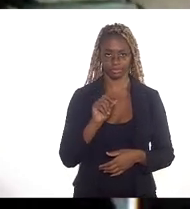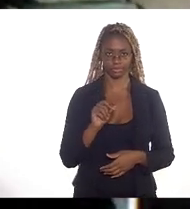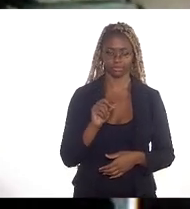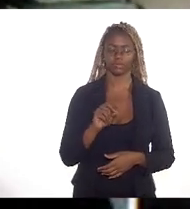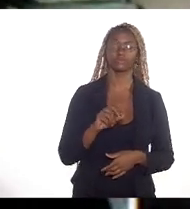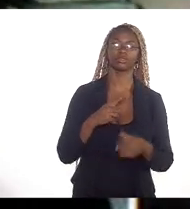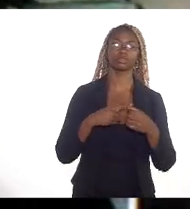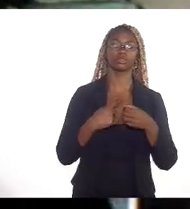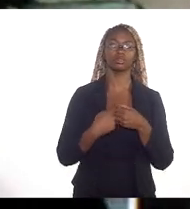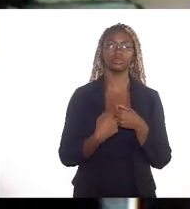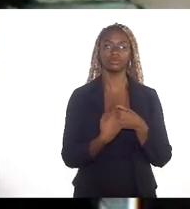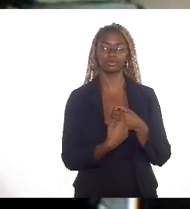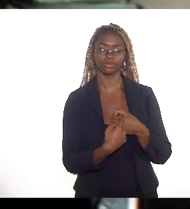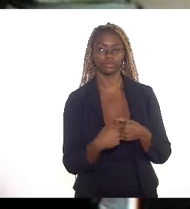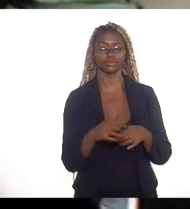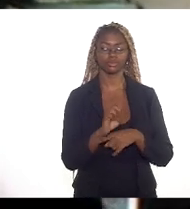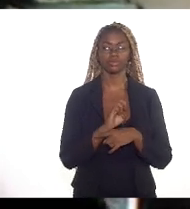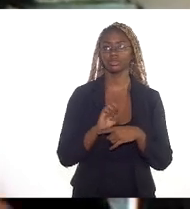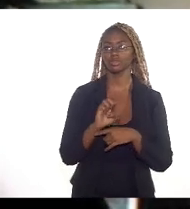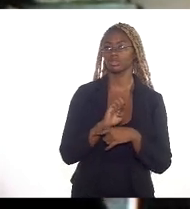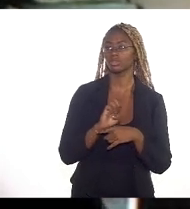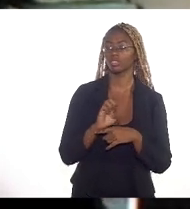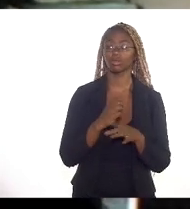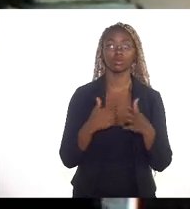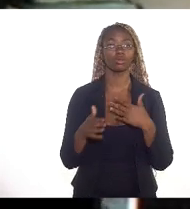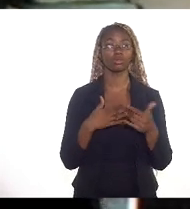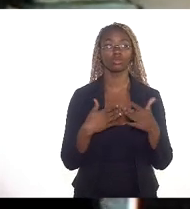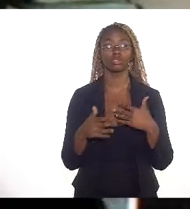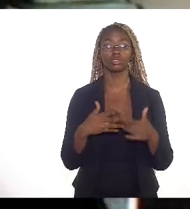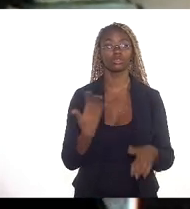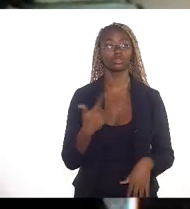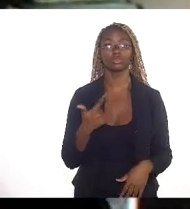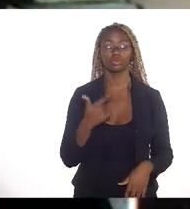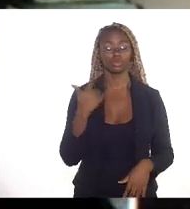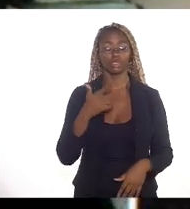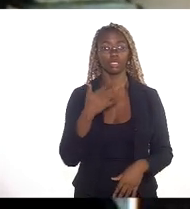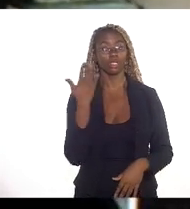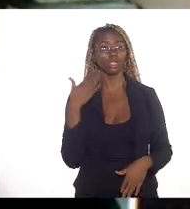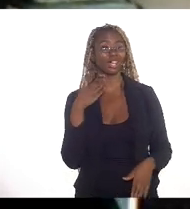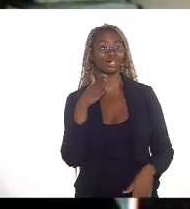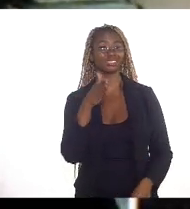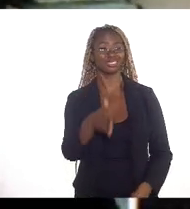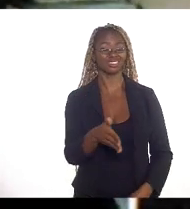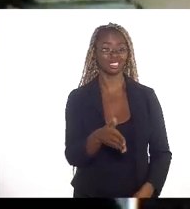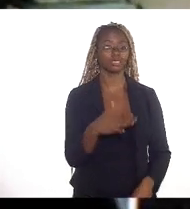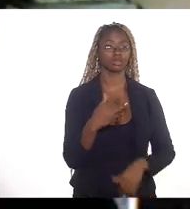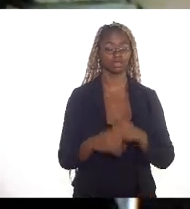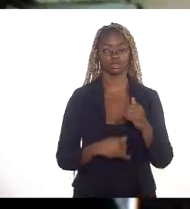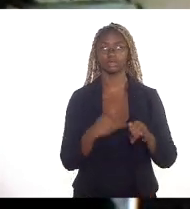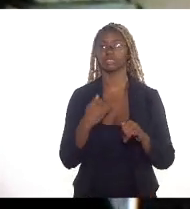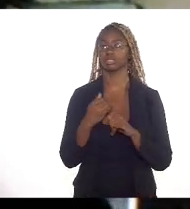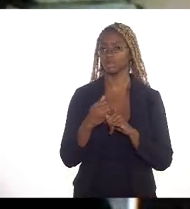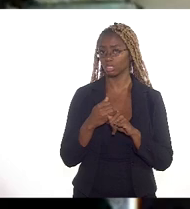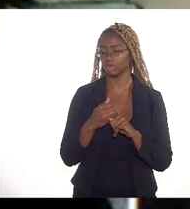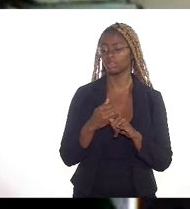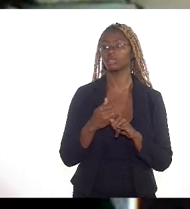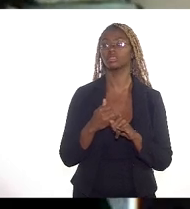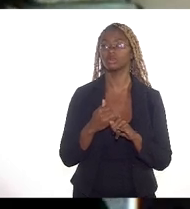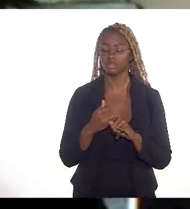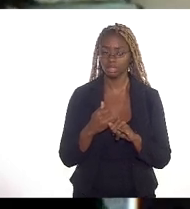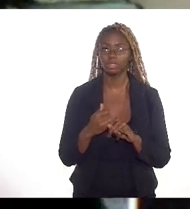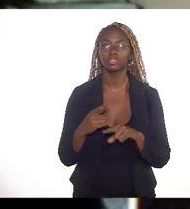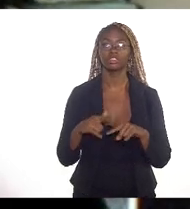redes municipais quanto na rede estadual, não conseguem ter acesso adequado à internet e a